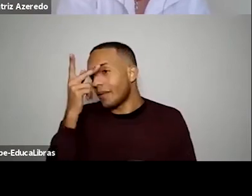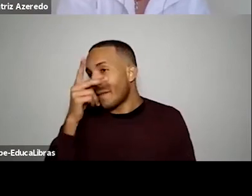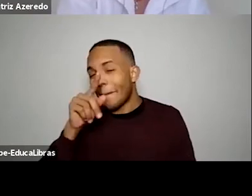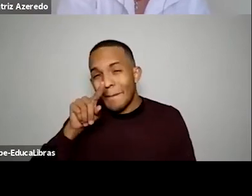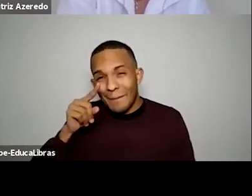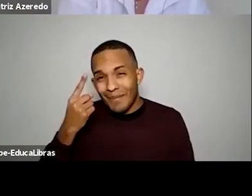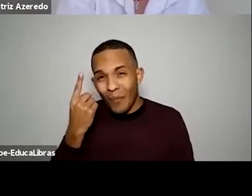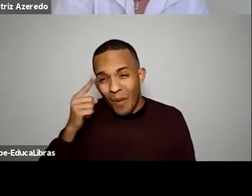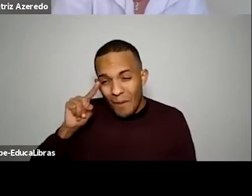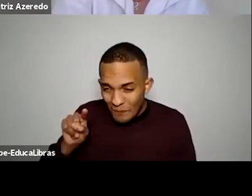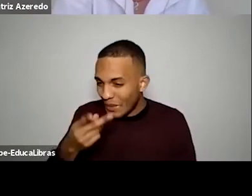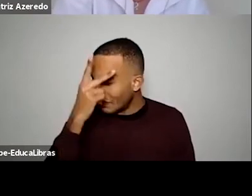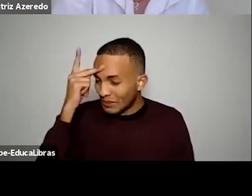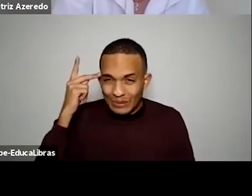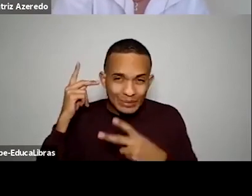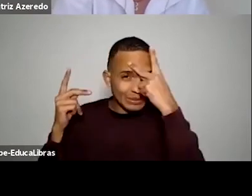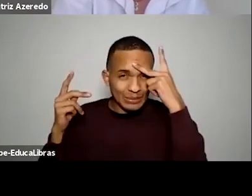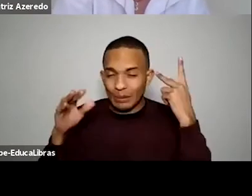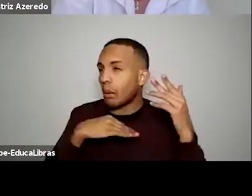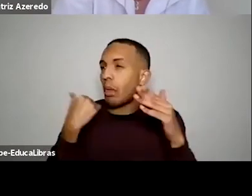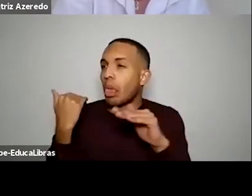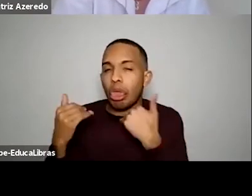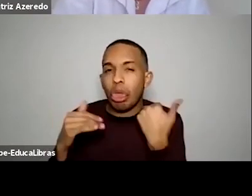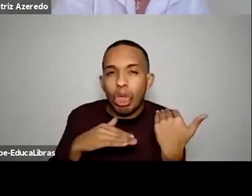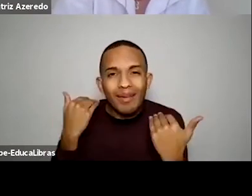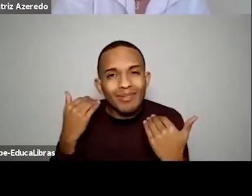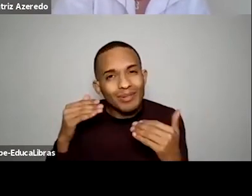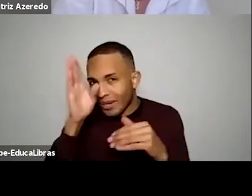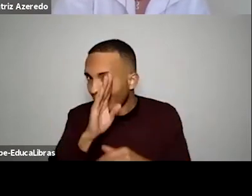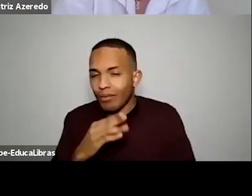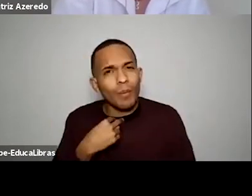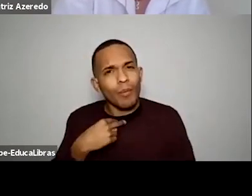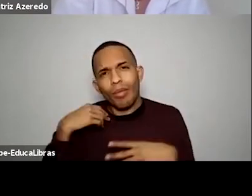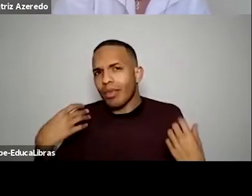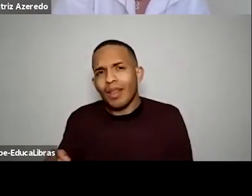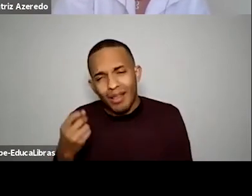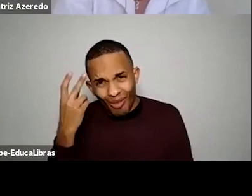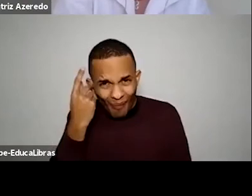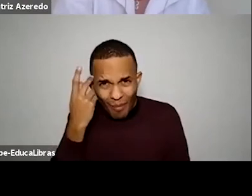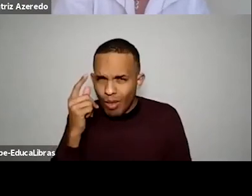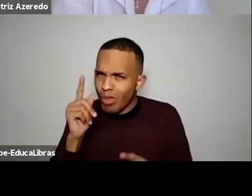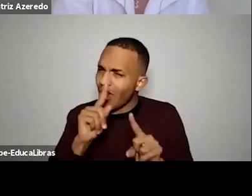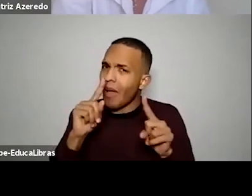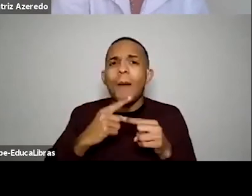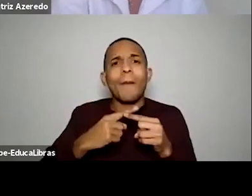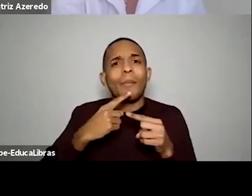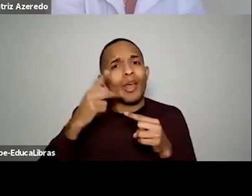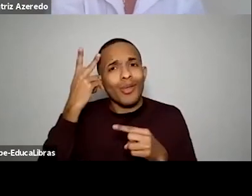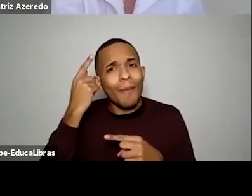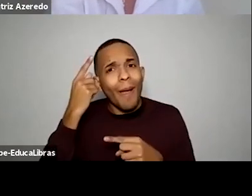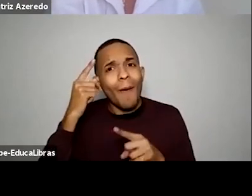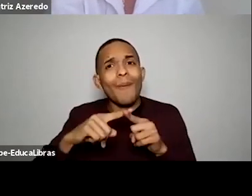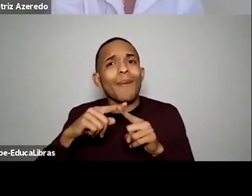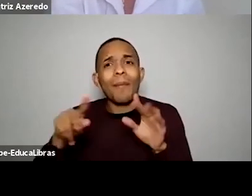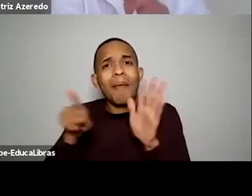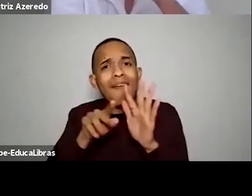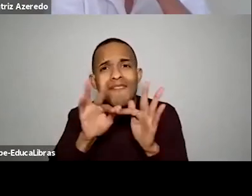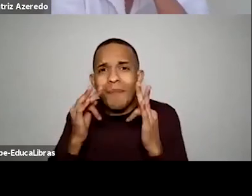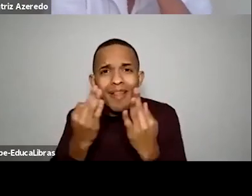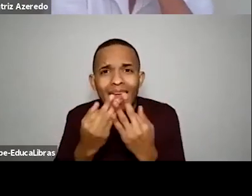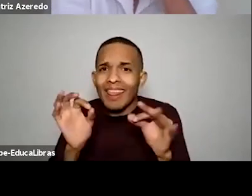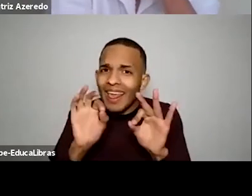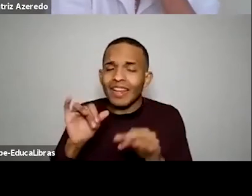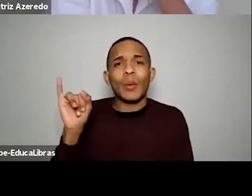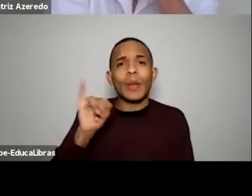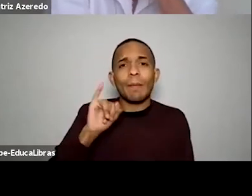no Brasil. Cara, a gente escuta isso e parece que está tudo normal. E sabe o que é normal? Porque não é um parente nosso. Não é um irmão, não é um